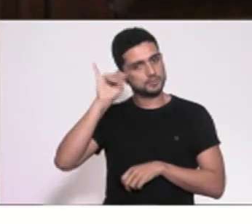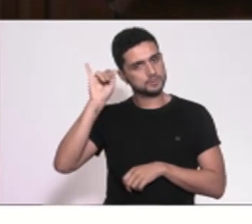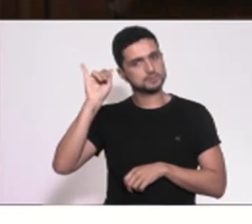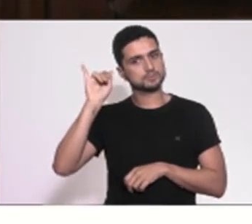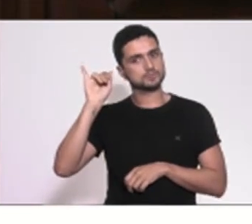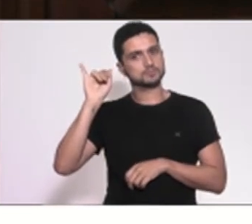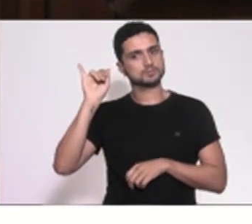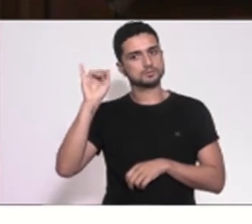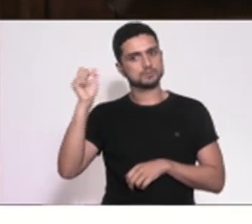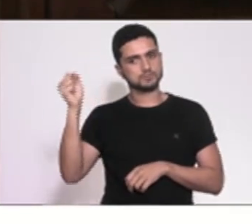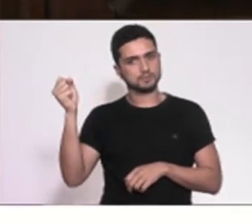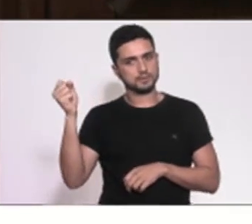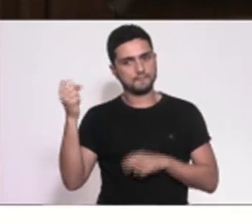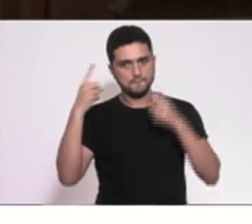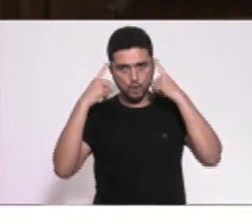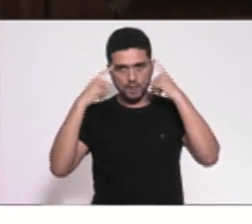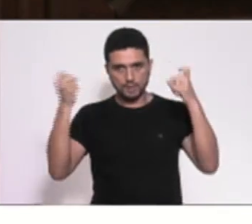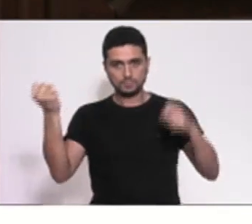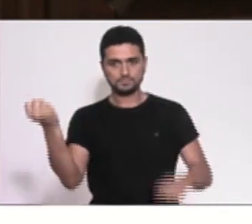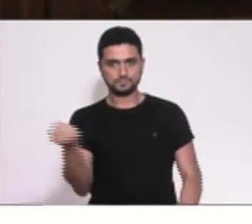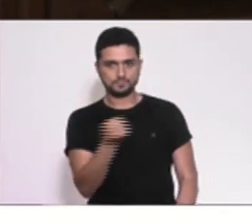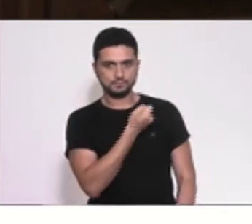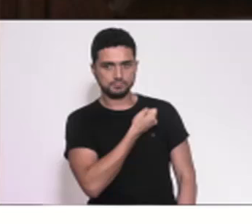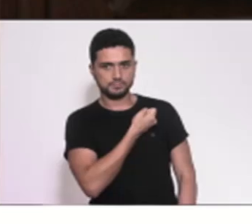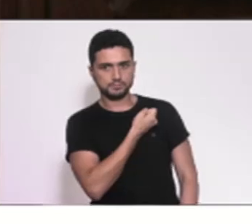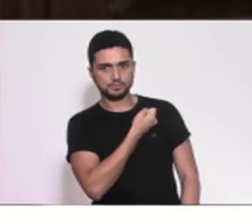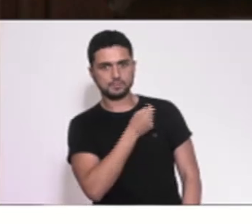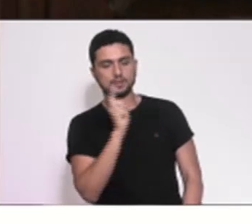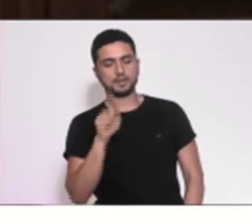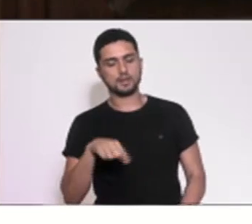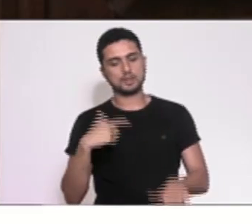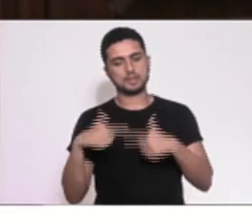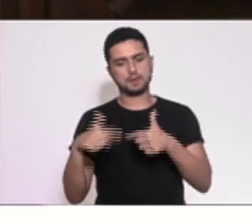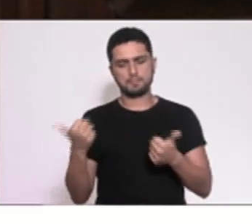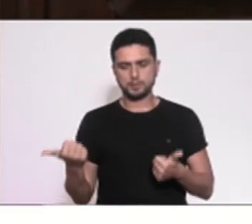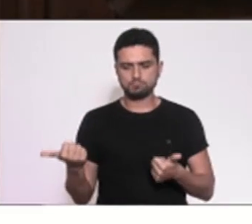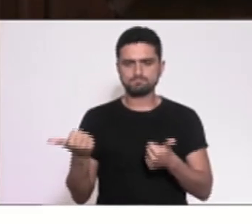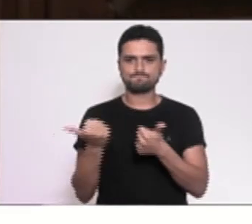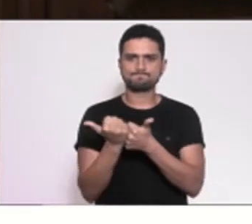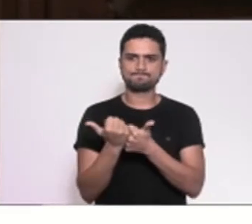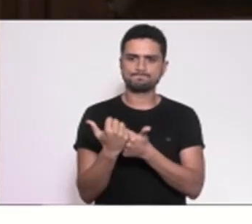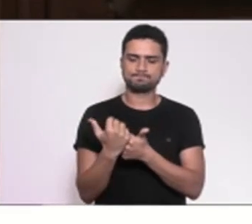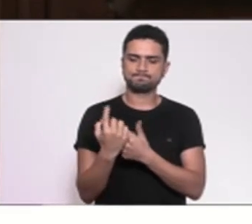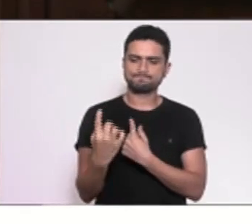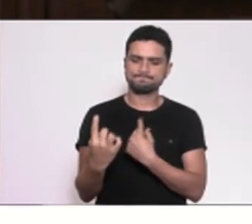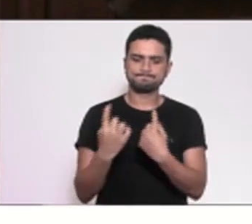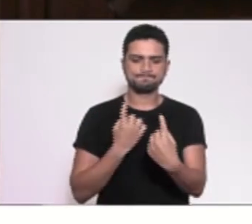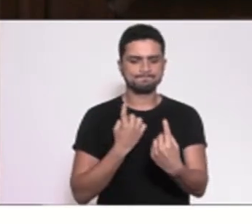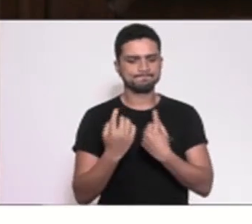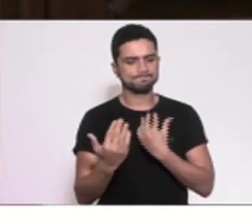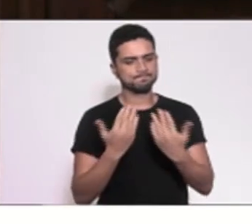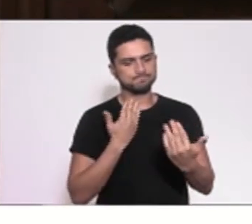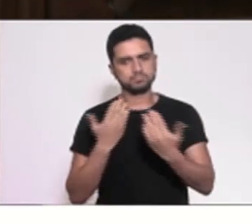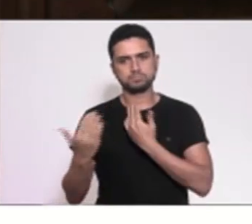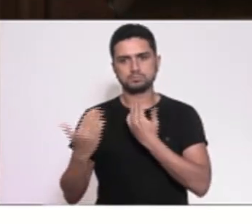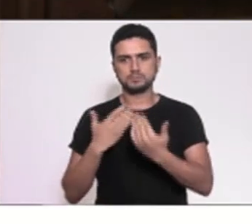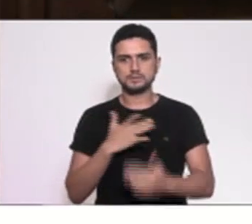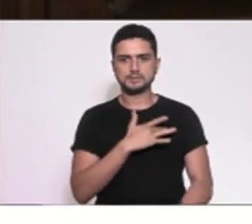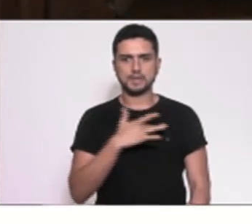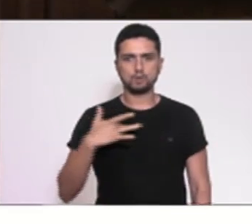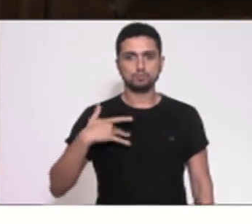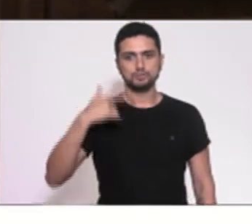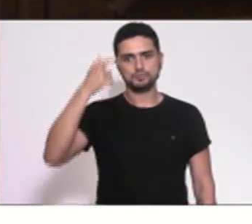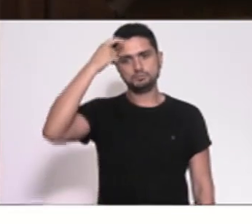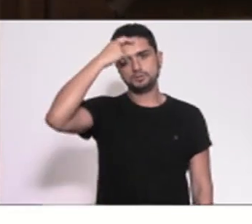e Autoinfligidas, que institui o Serviço de Acolhimento Emergencial em Saúde Mental, visando atender